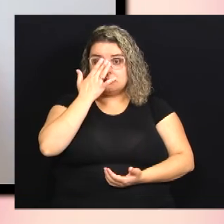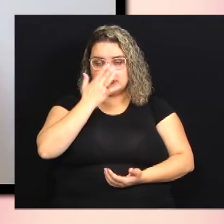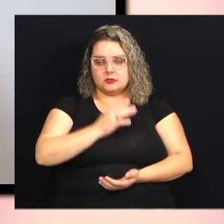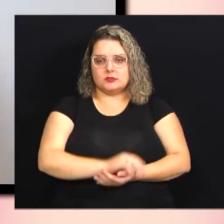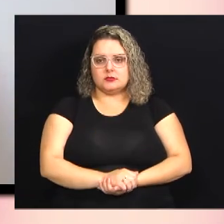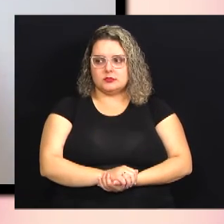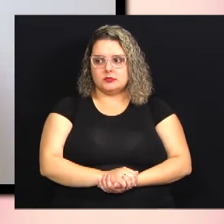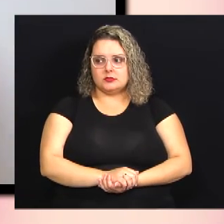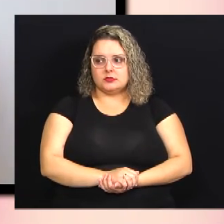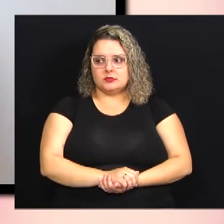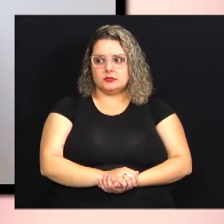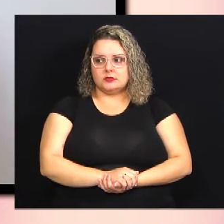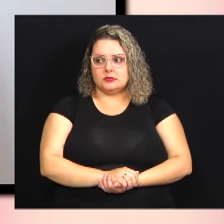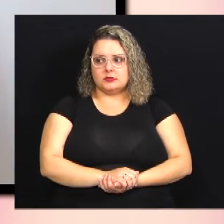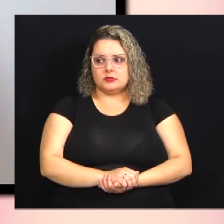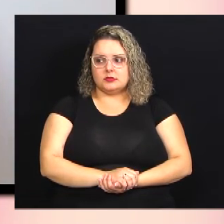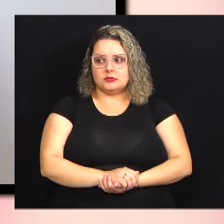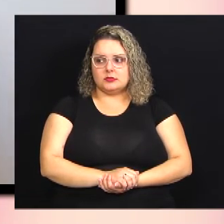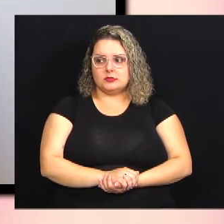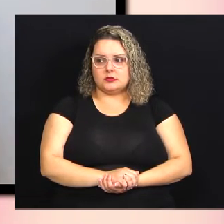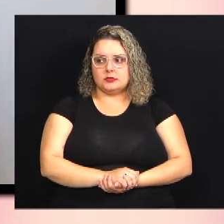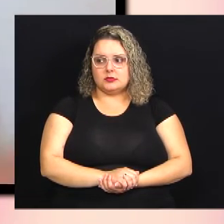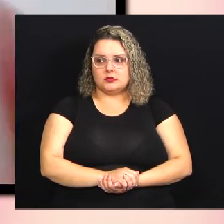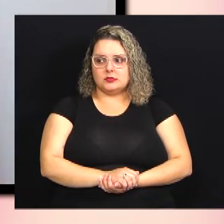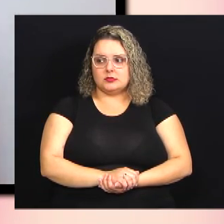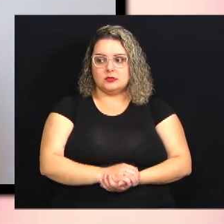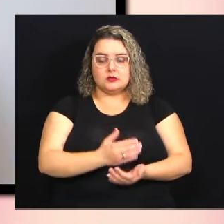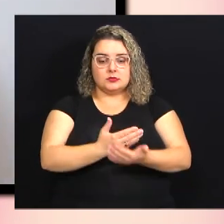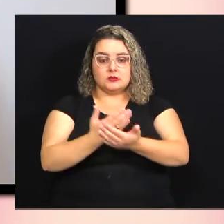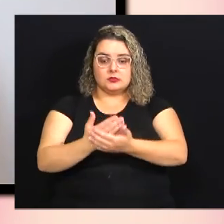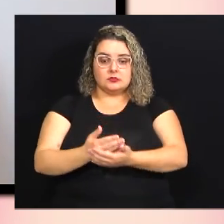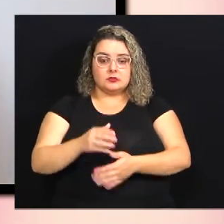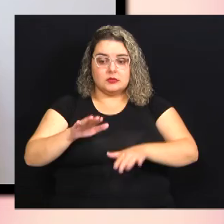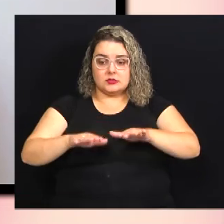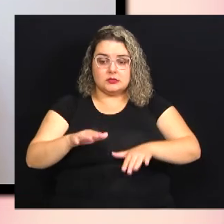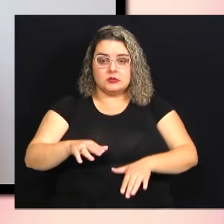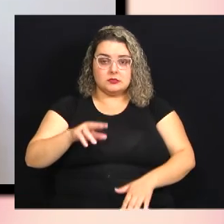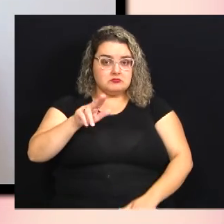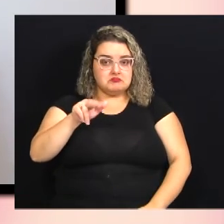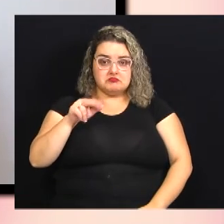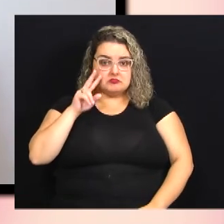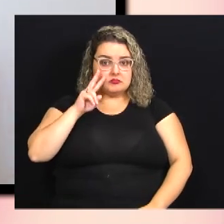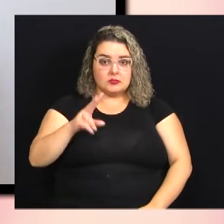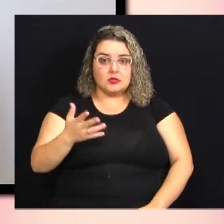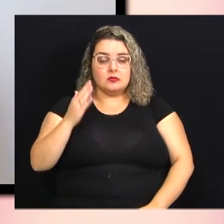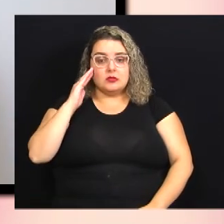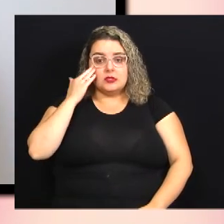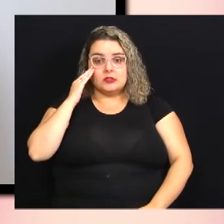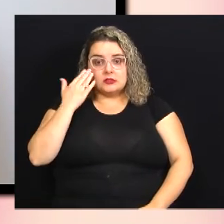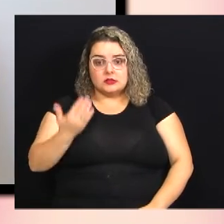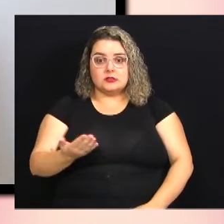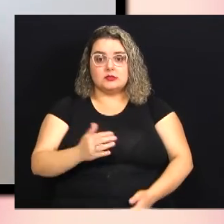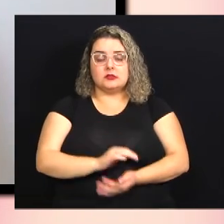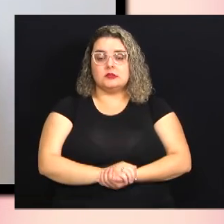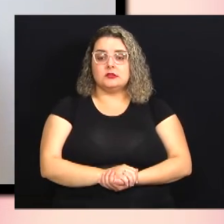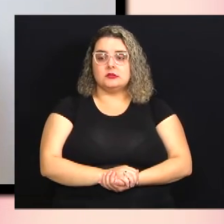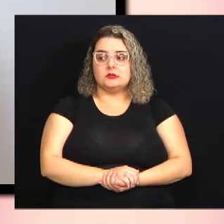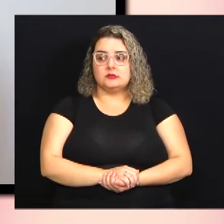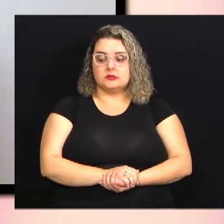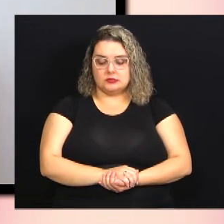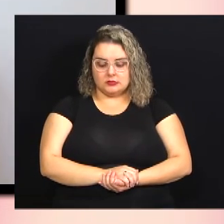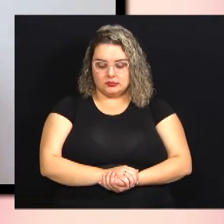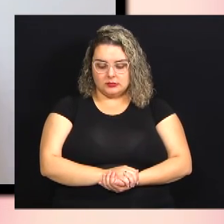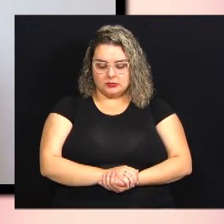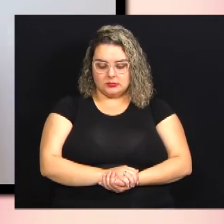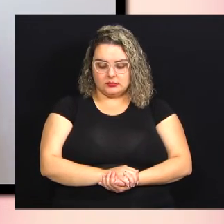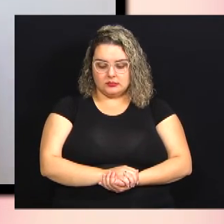estudar uma coisa que talvez você nunca tinha visto, né? Você vai ter que entender ali com